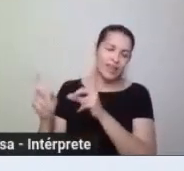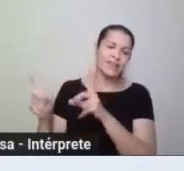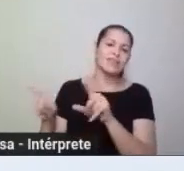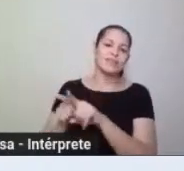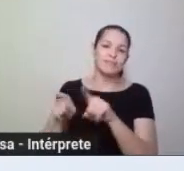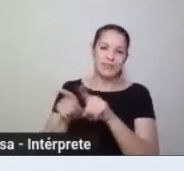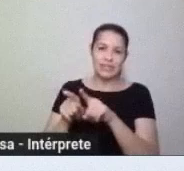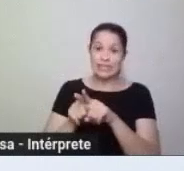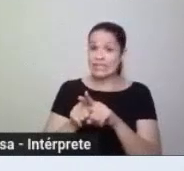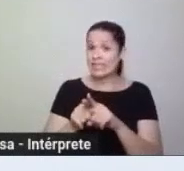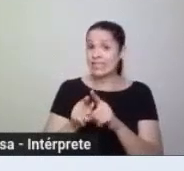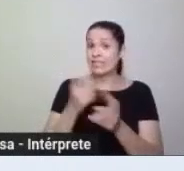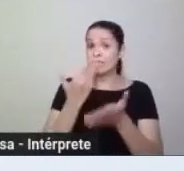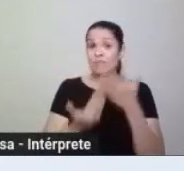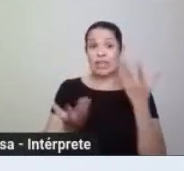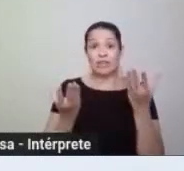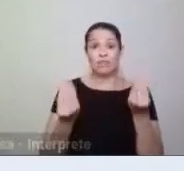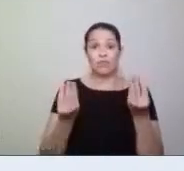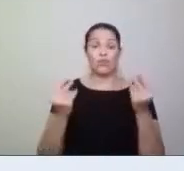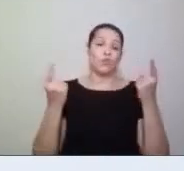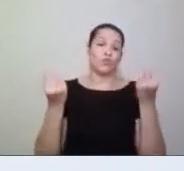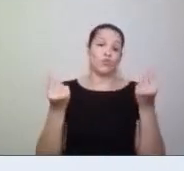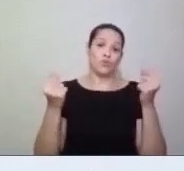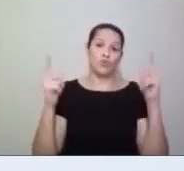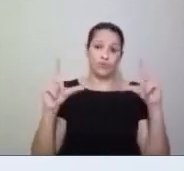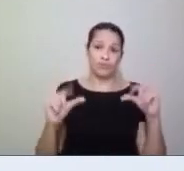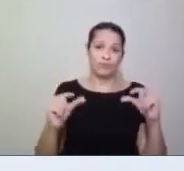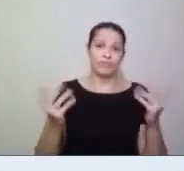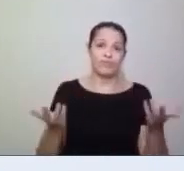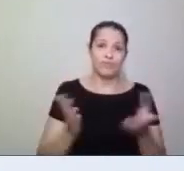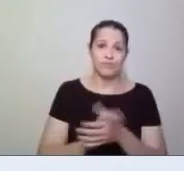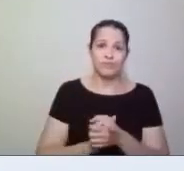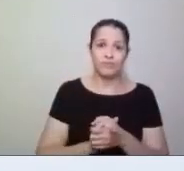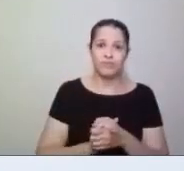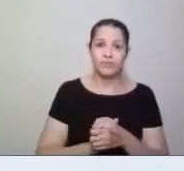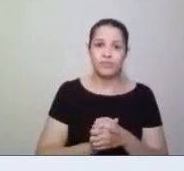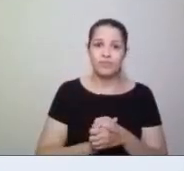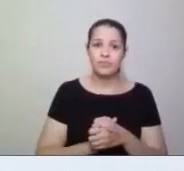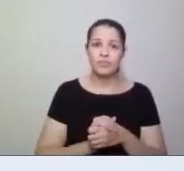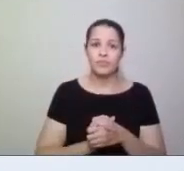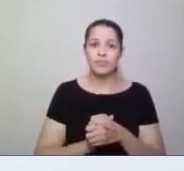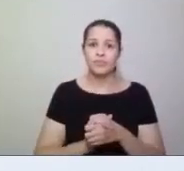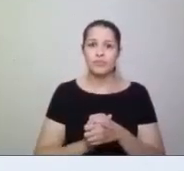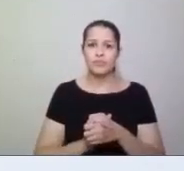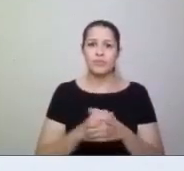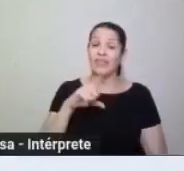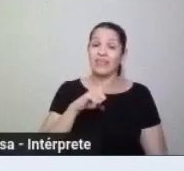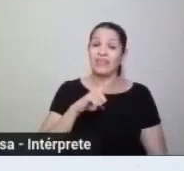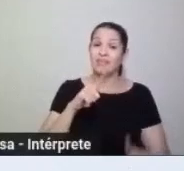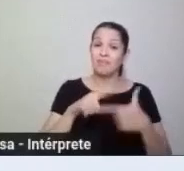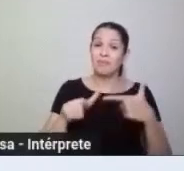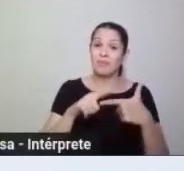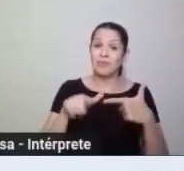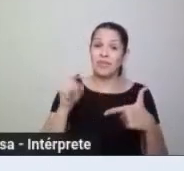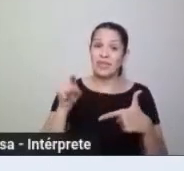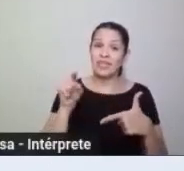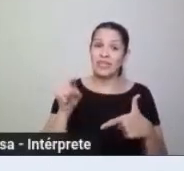planta para poder suprir, né? Porque o motor, um sobretador só não consegue manter a planta funcionando.